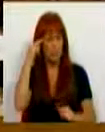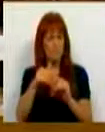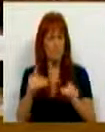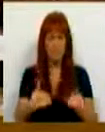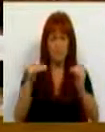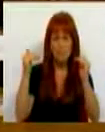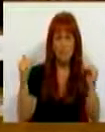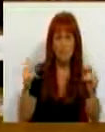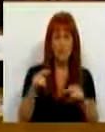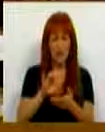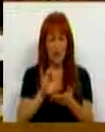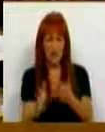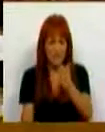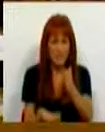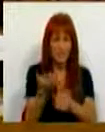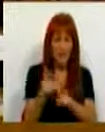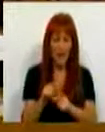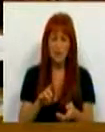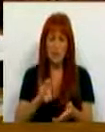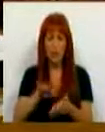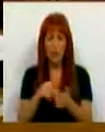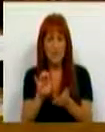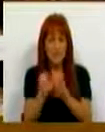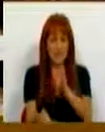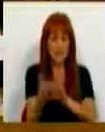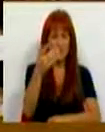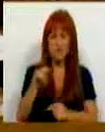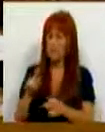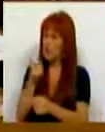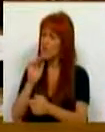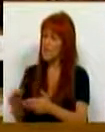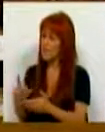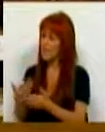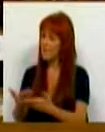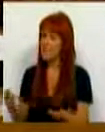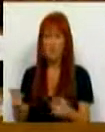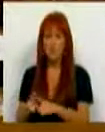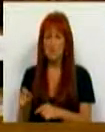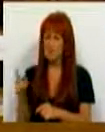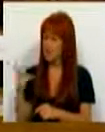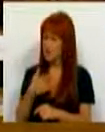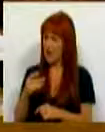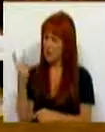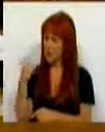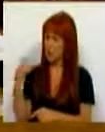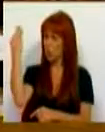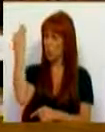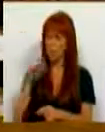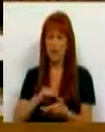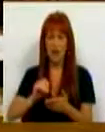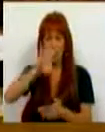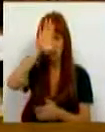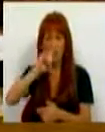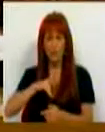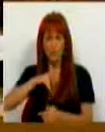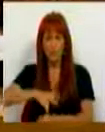ambicioso de capitalização, o programa Capitalizar, medidas que apresentámos há menos de 2 semanas no Porto com o Startup